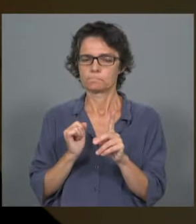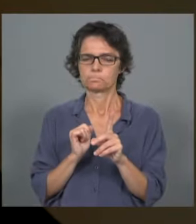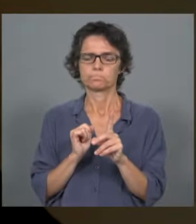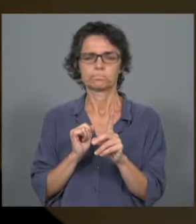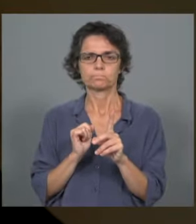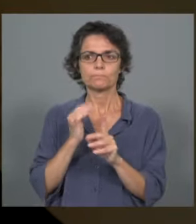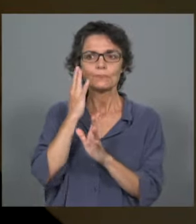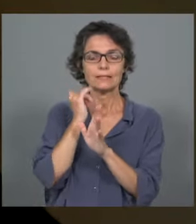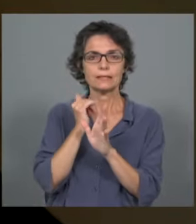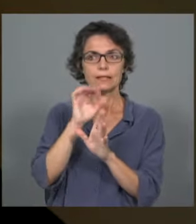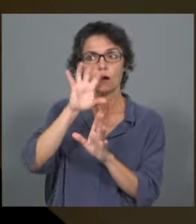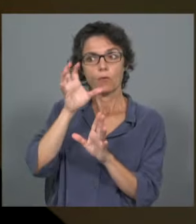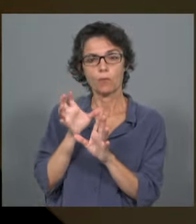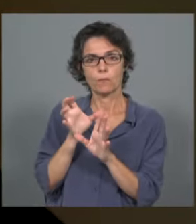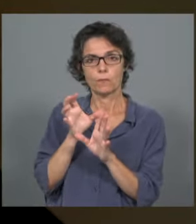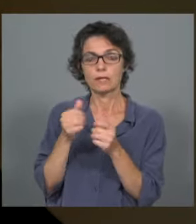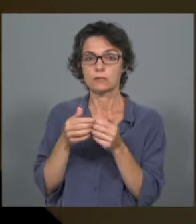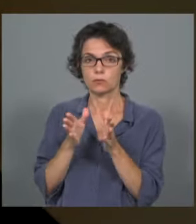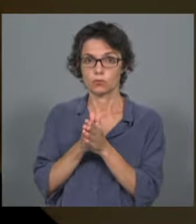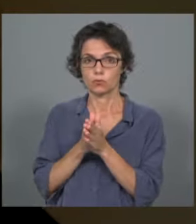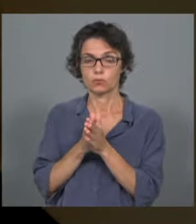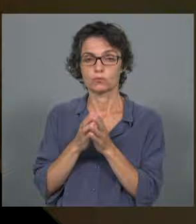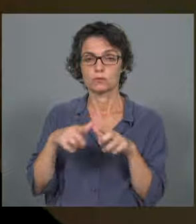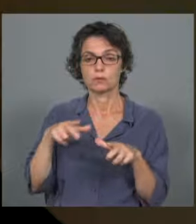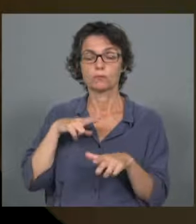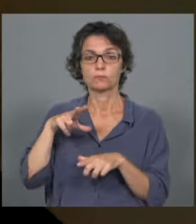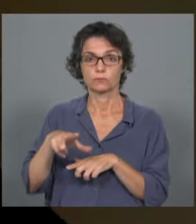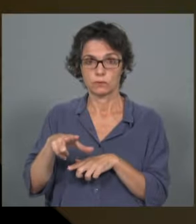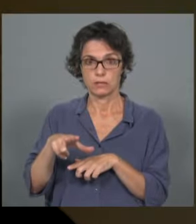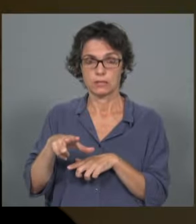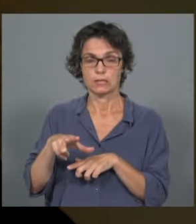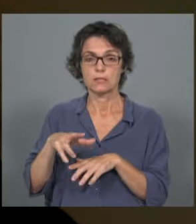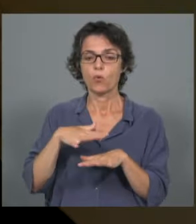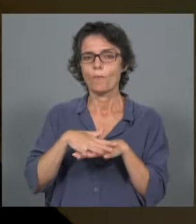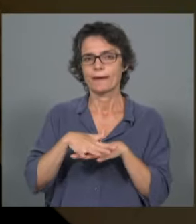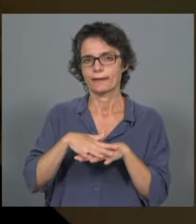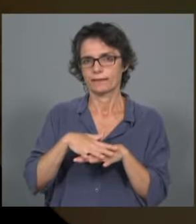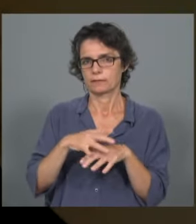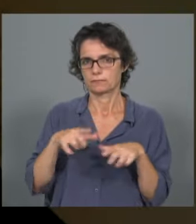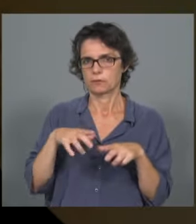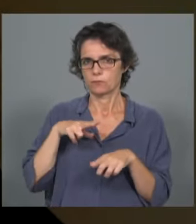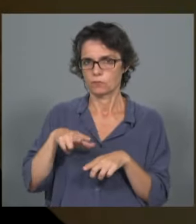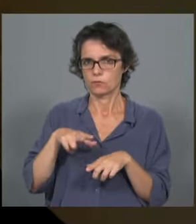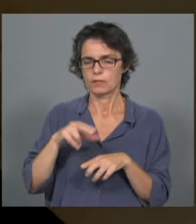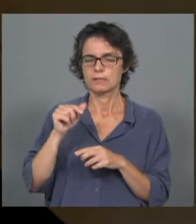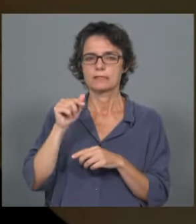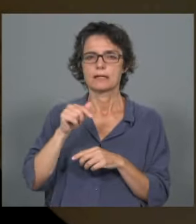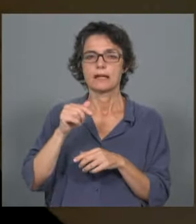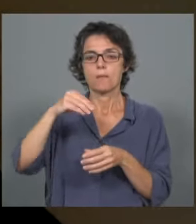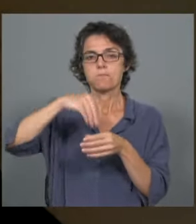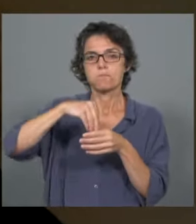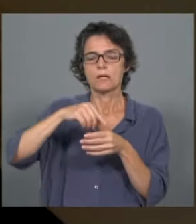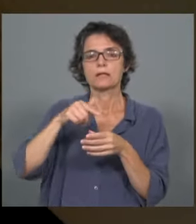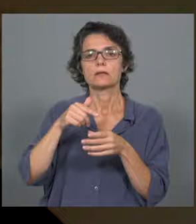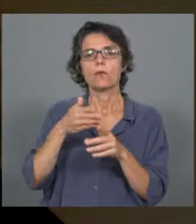os países da Comunhão Anglicana que falam português, ou seja, a rede lusófona. E dentro da rede lusófona foi criada a missão